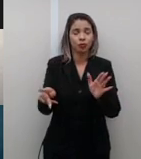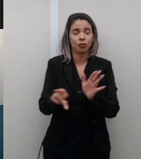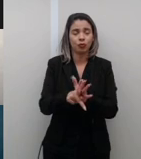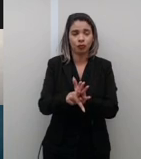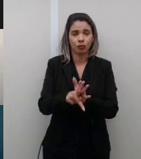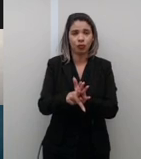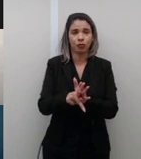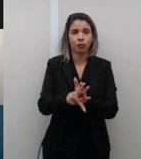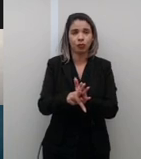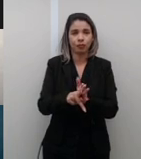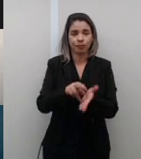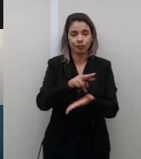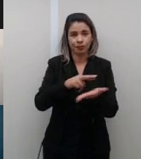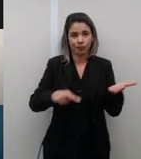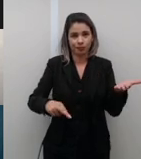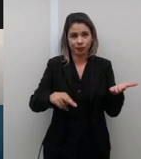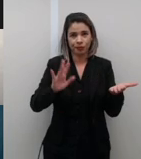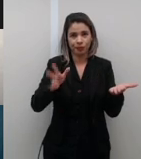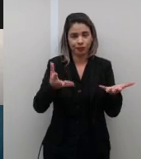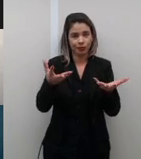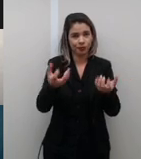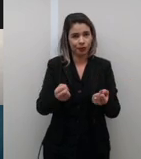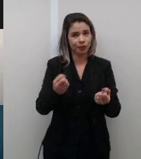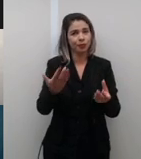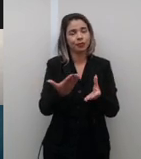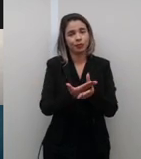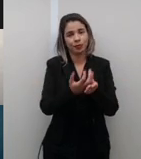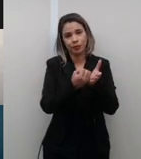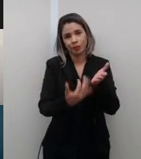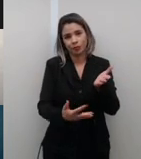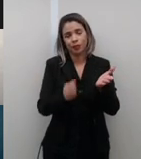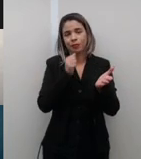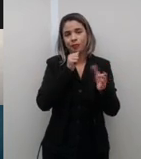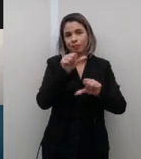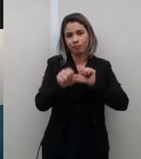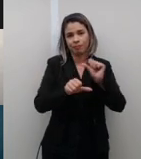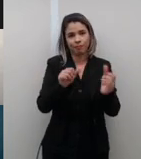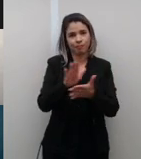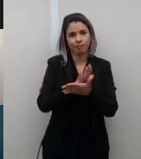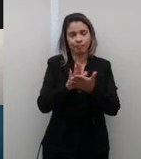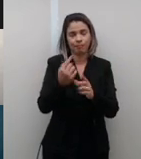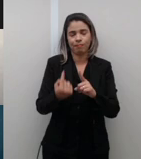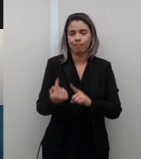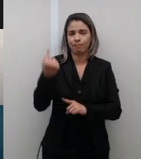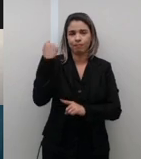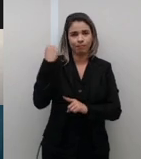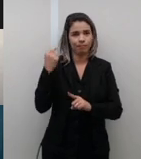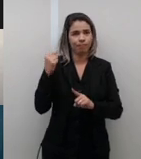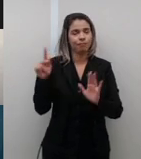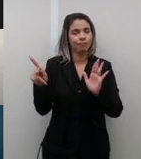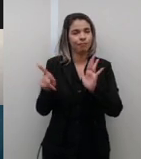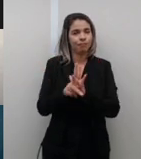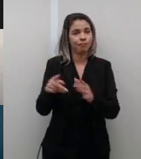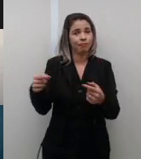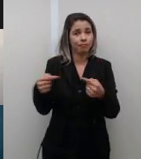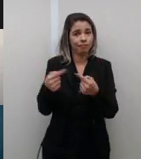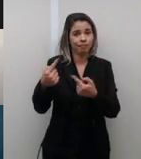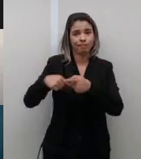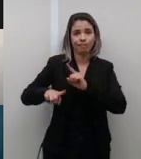da senhora ministra relatora, acolhendo os embargos de declaração, sem efeitos modificativos para afastar a aplicação retroativa da Lei